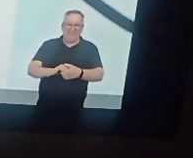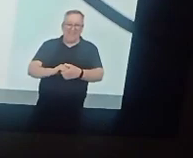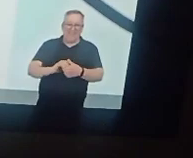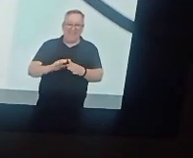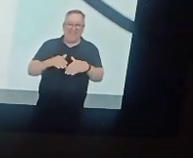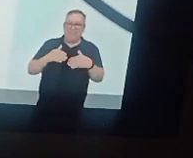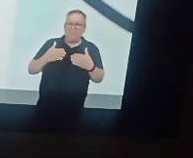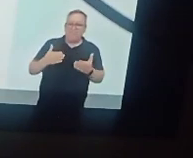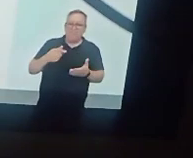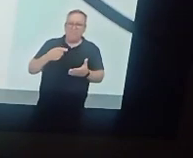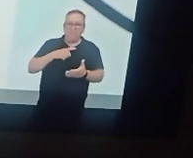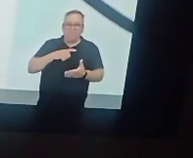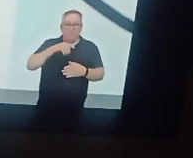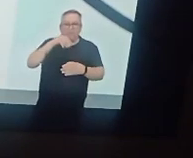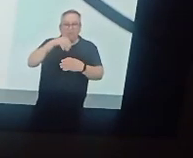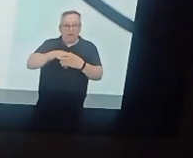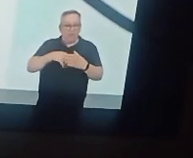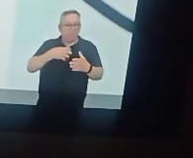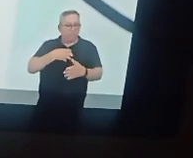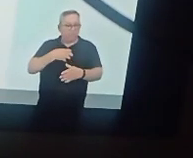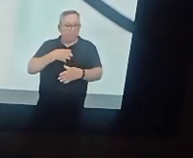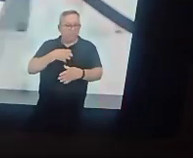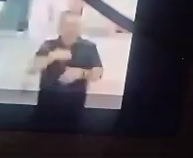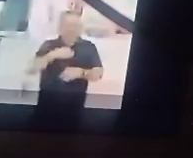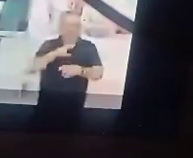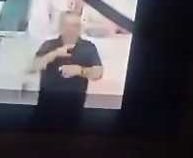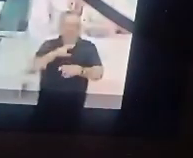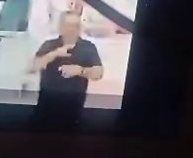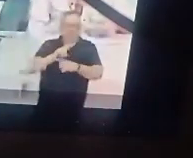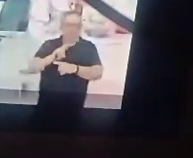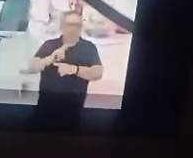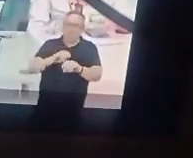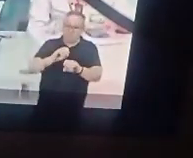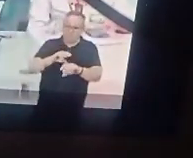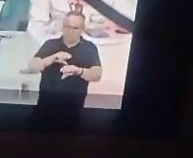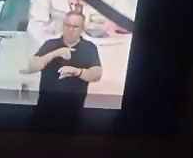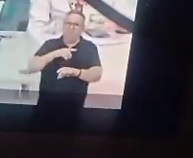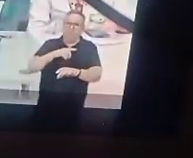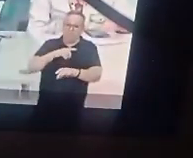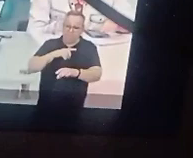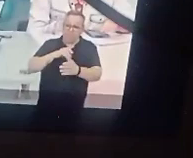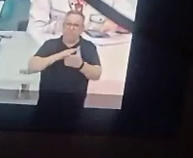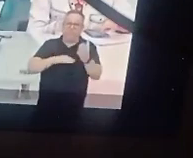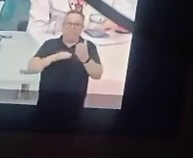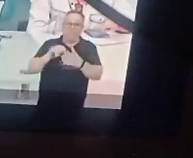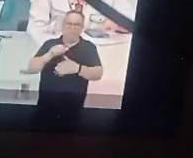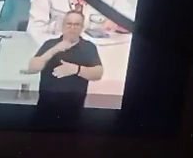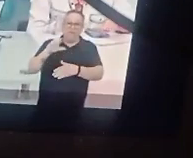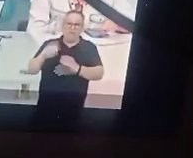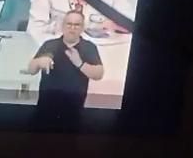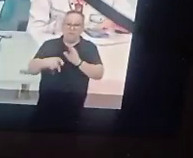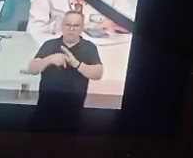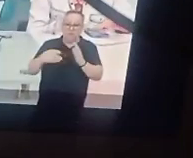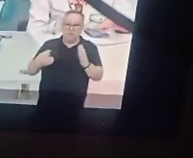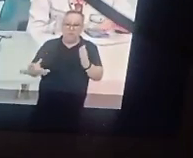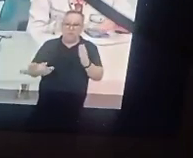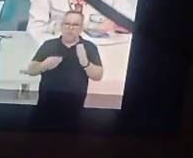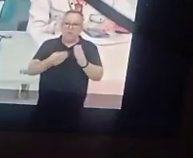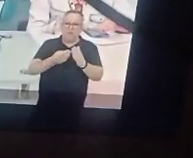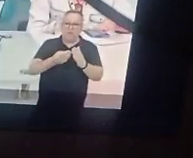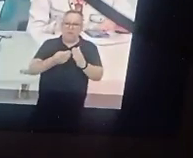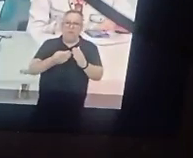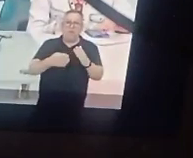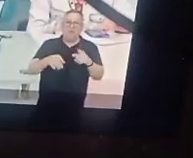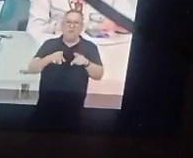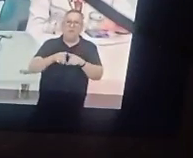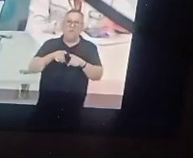que está dentro da comissão? O supervisor de ensino tem perfil para realizar todas as ações dentro da atribuição, tá?